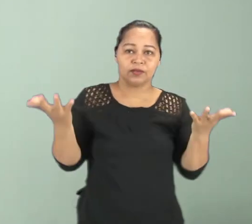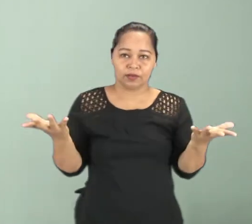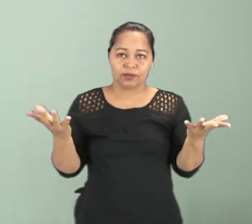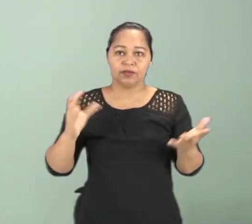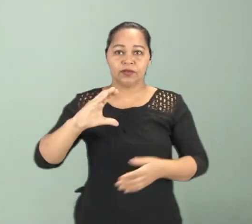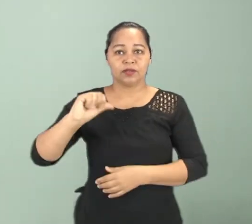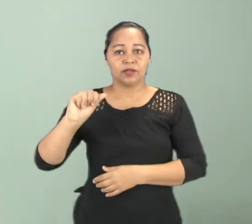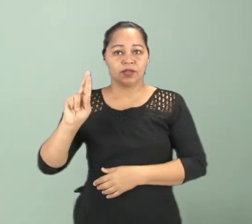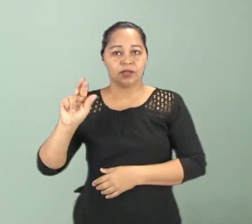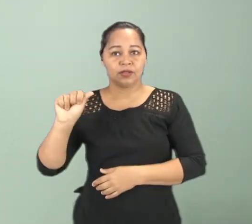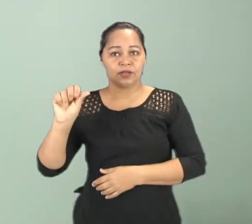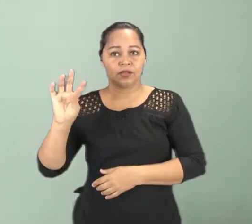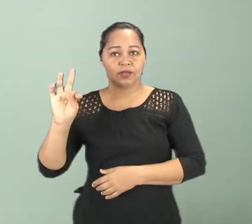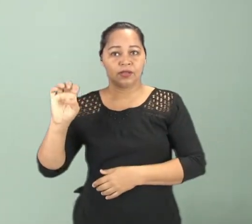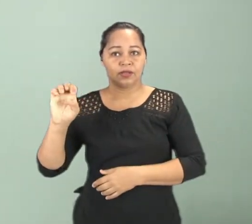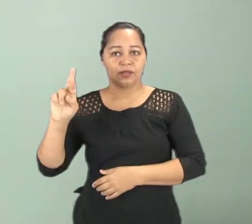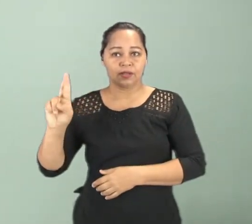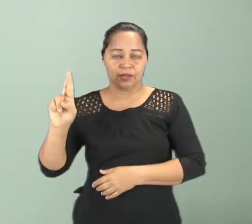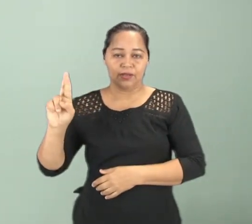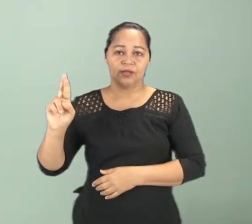bom? Isso